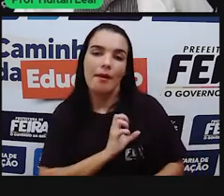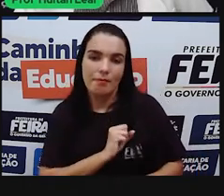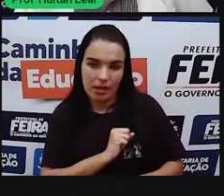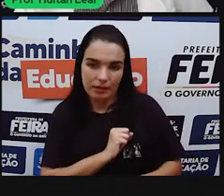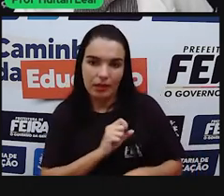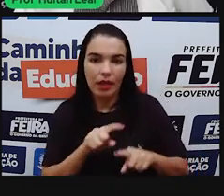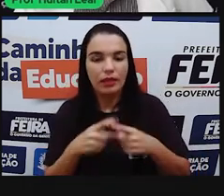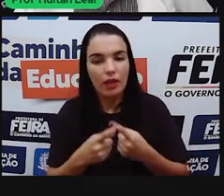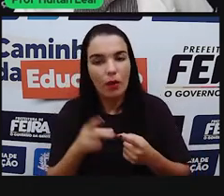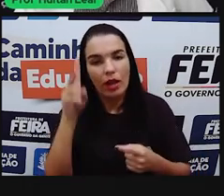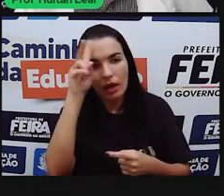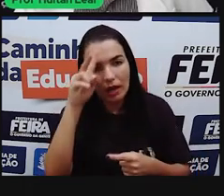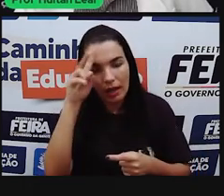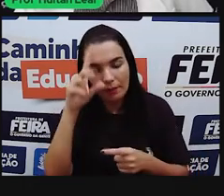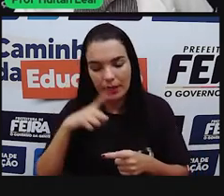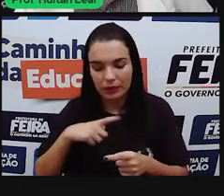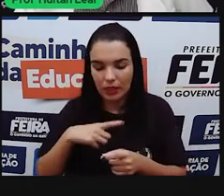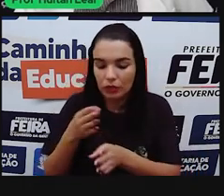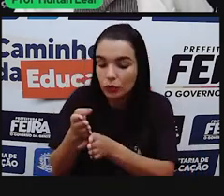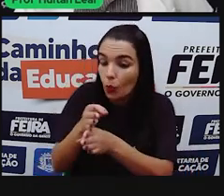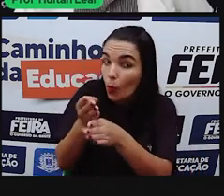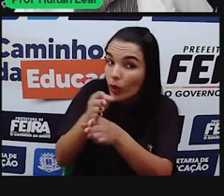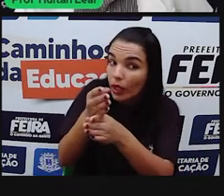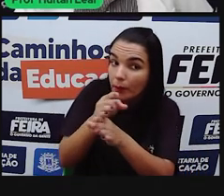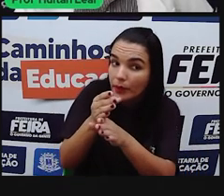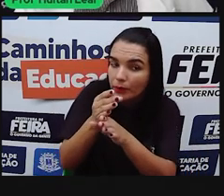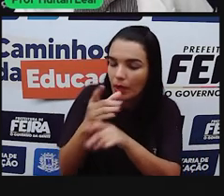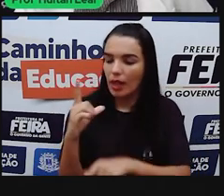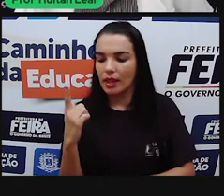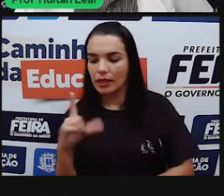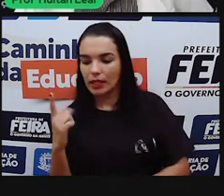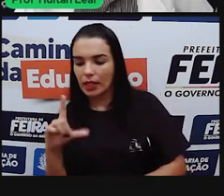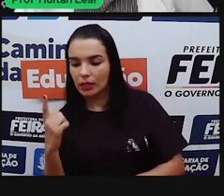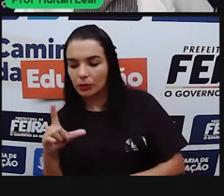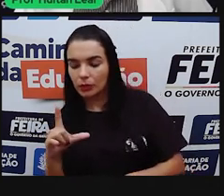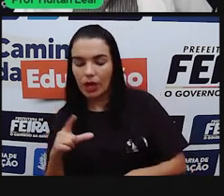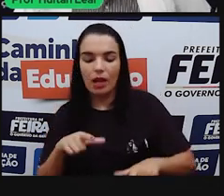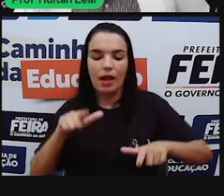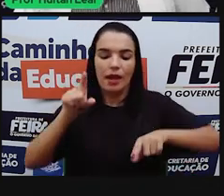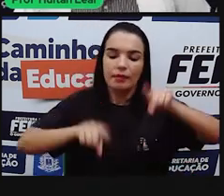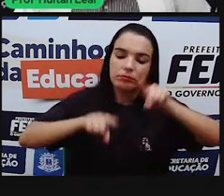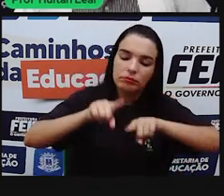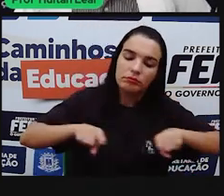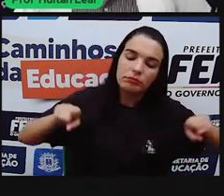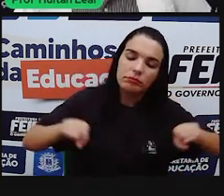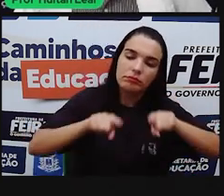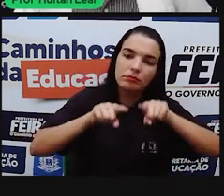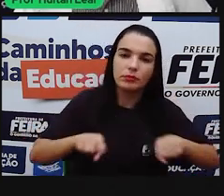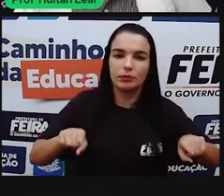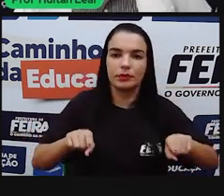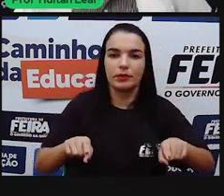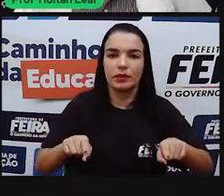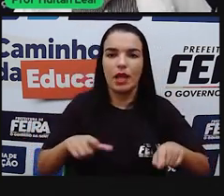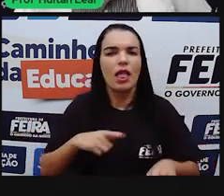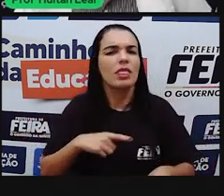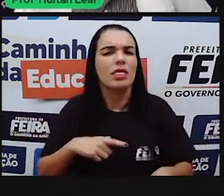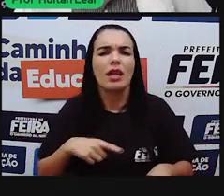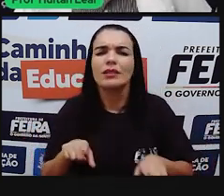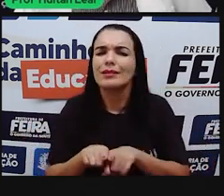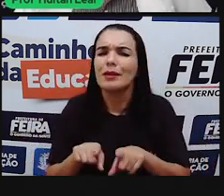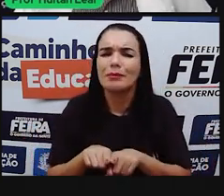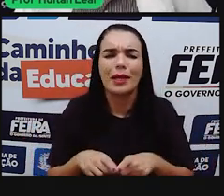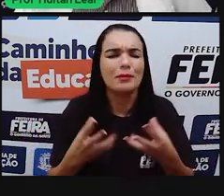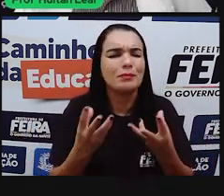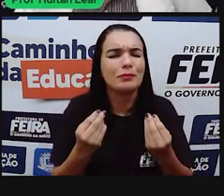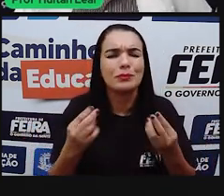híbrido, literatura e música. E quanto aos temas? A canção trata de